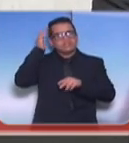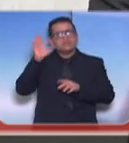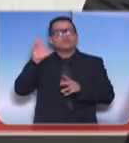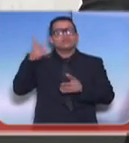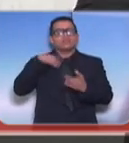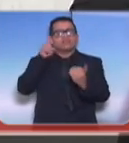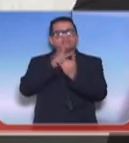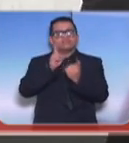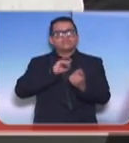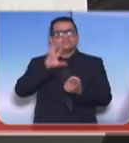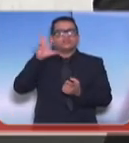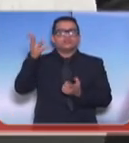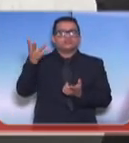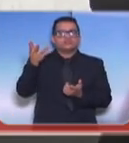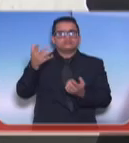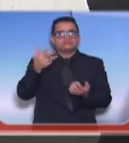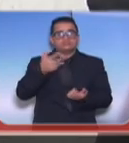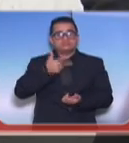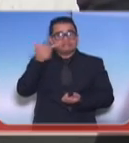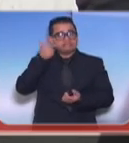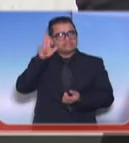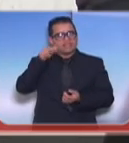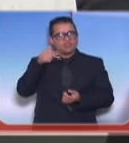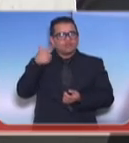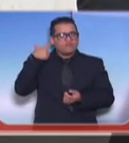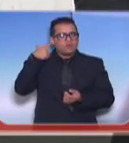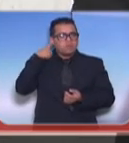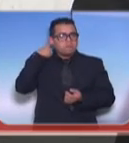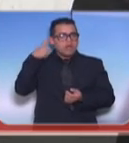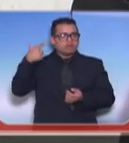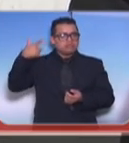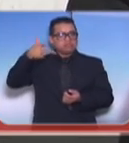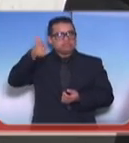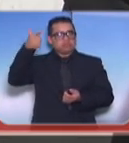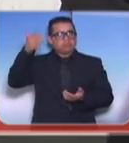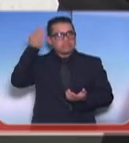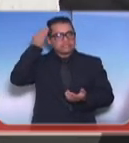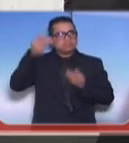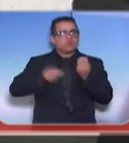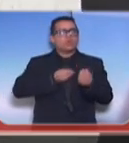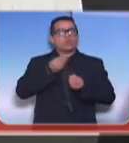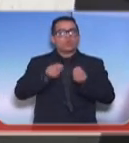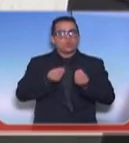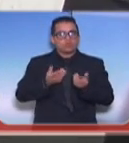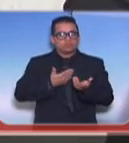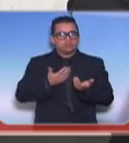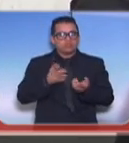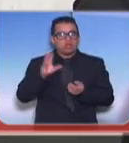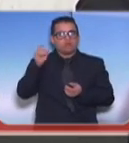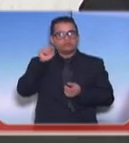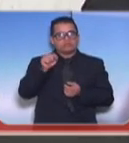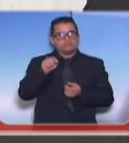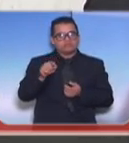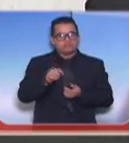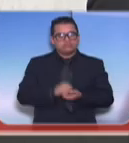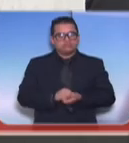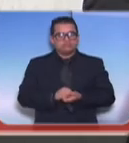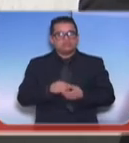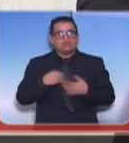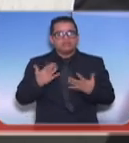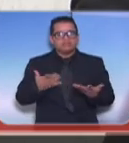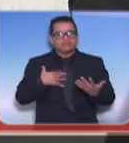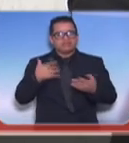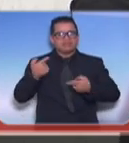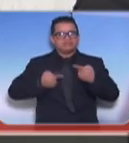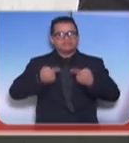uma ocorrência. Terceiro, que eu acho que ele nunca ouviu um tiro na vida para saber como se desenvolve uma ocorrência policial. Então, quer